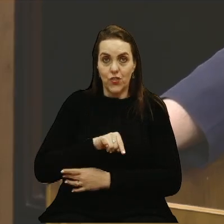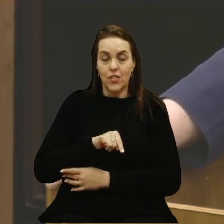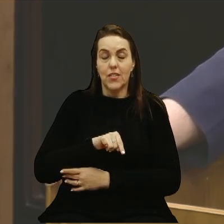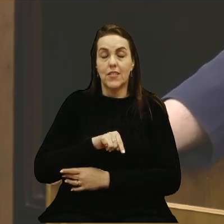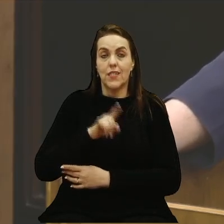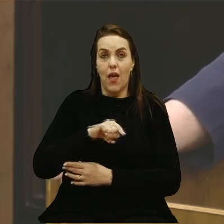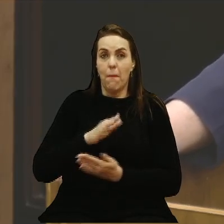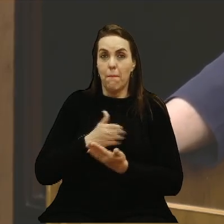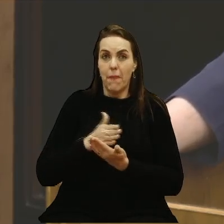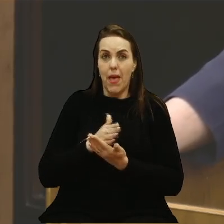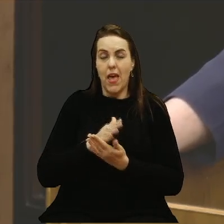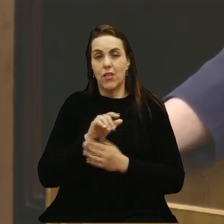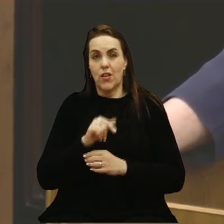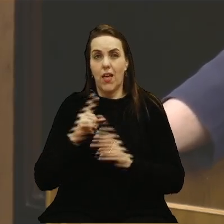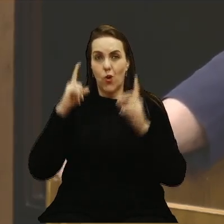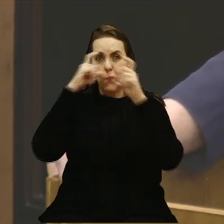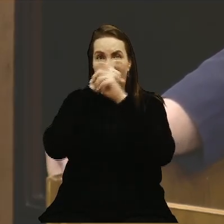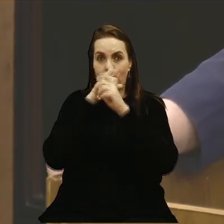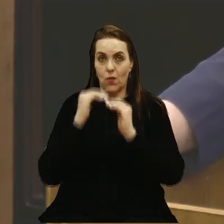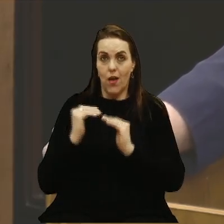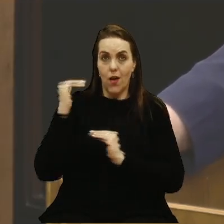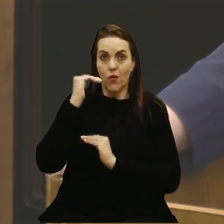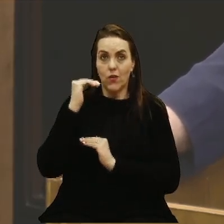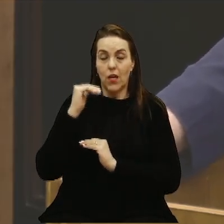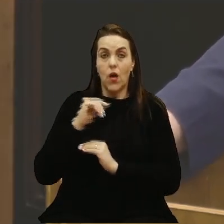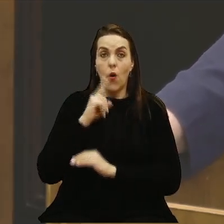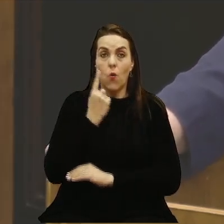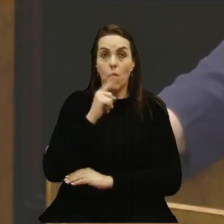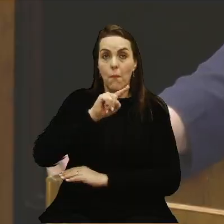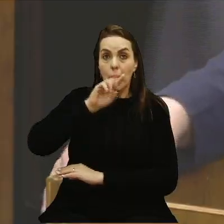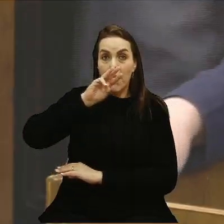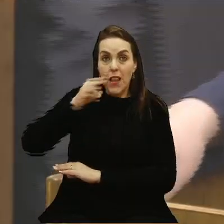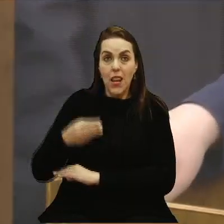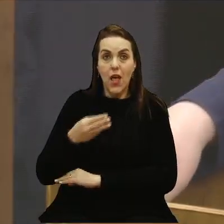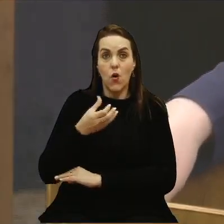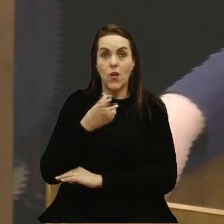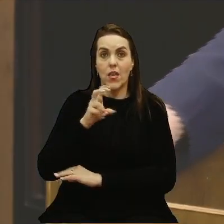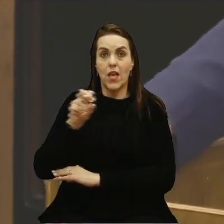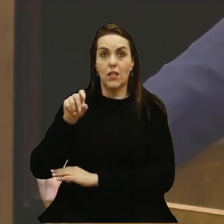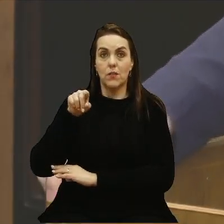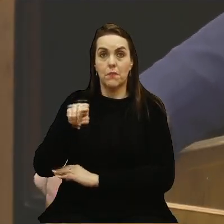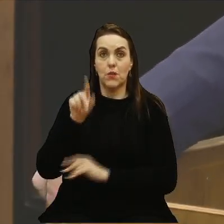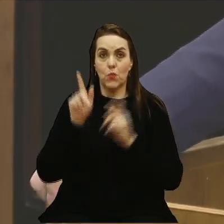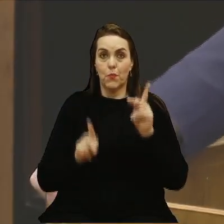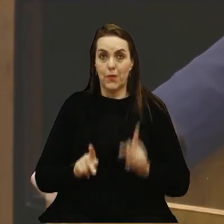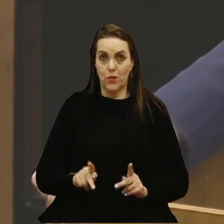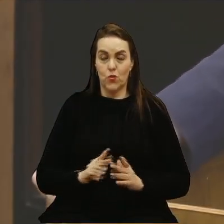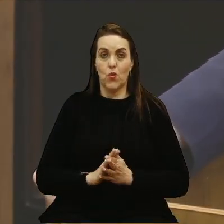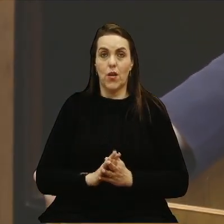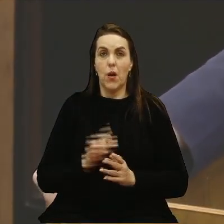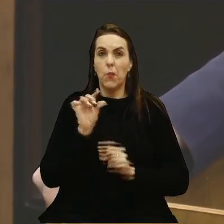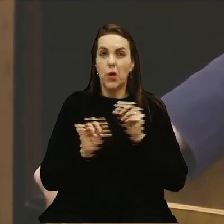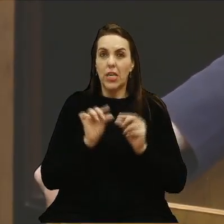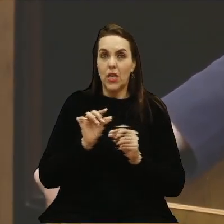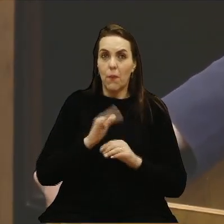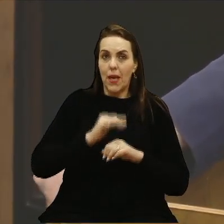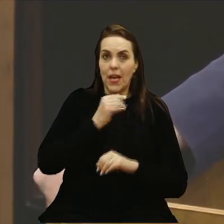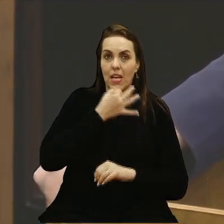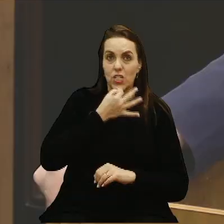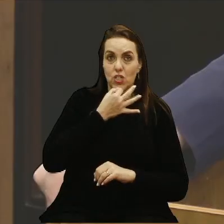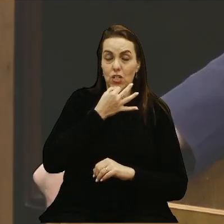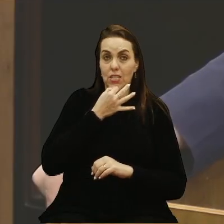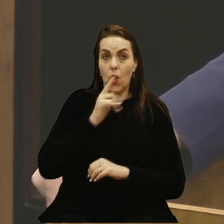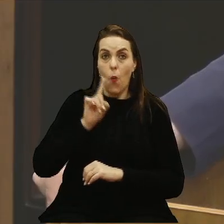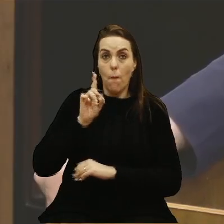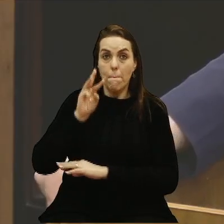à média e alta complexidade, por 1,5 milhão de pessoas, né? Cerca de meio milhão, um pouquinho mais aí em Caxias do Sul, e o restante, os outros quase 1